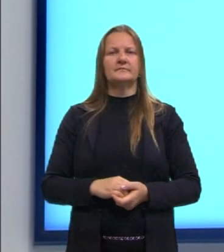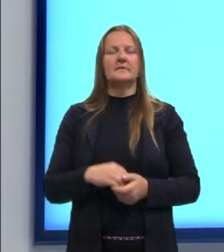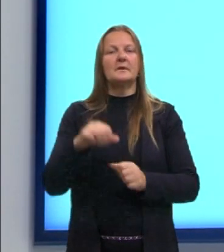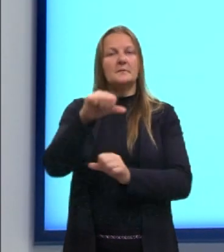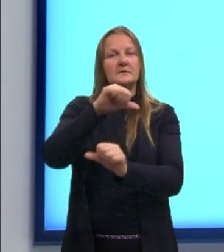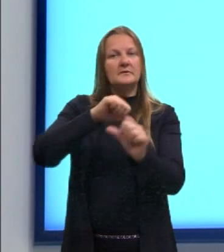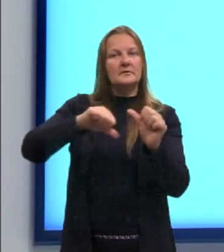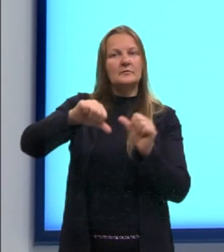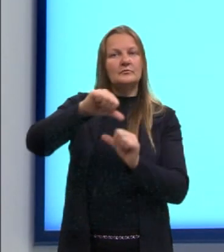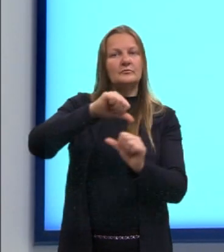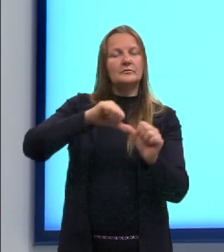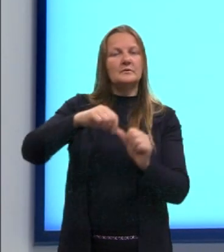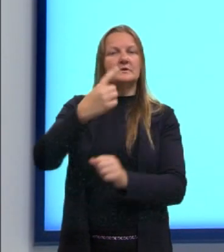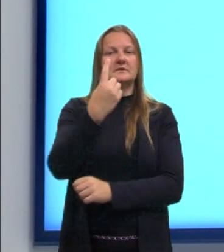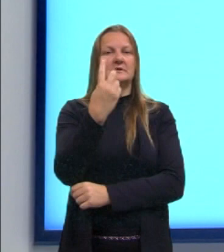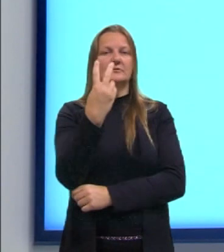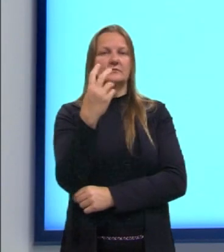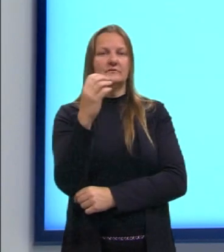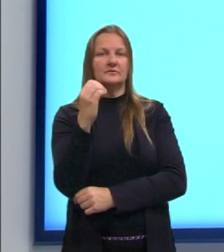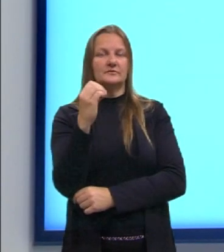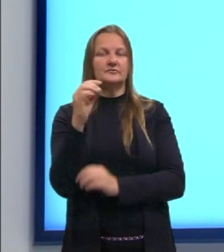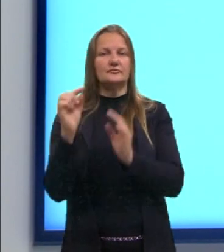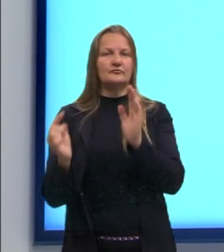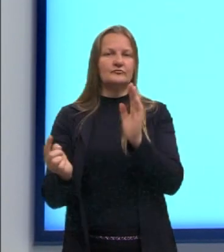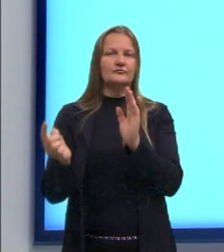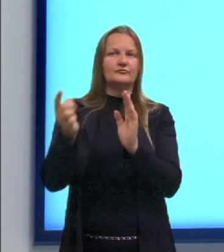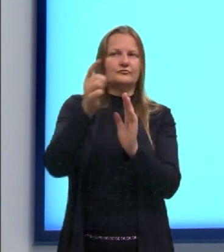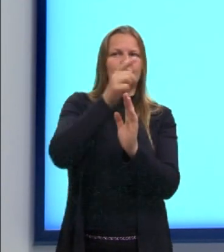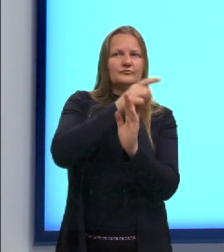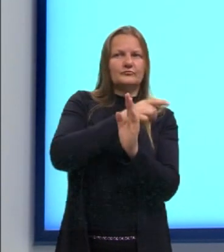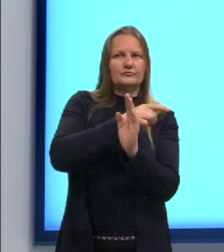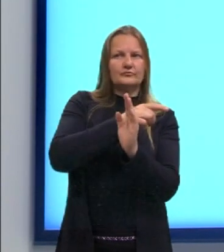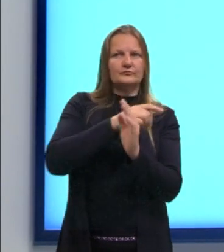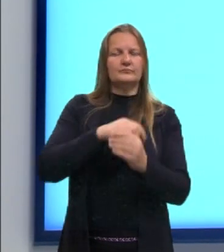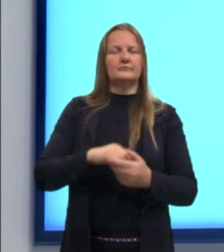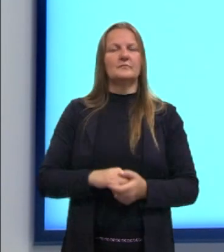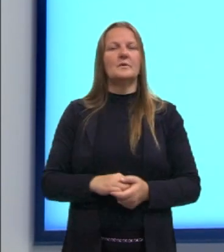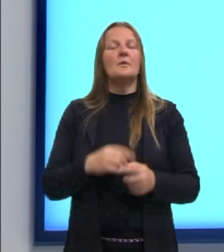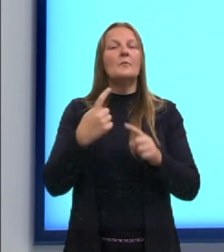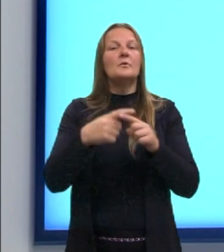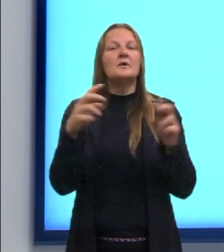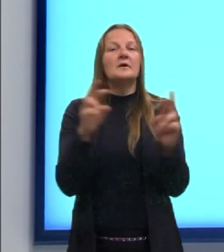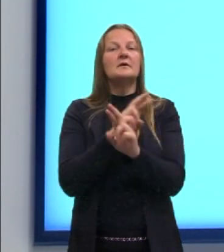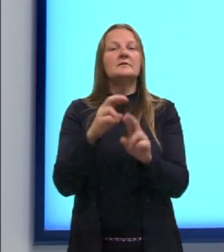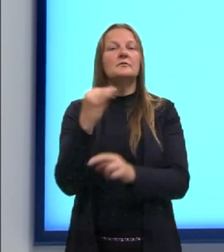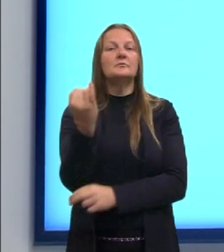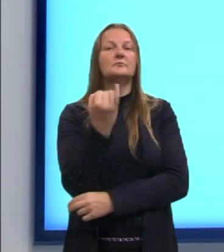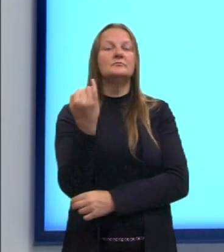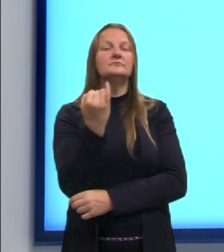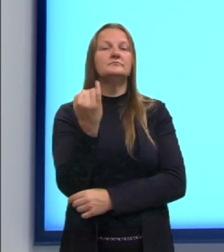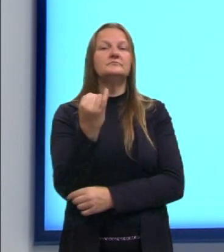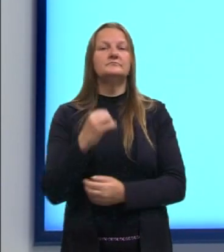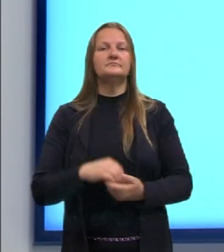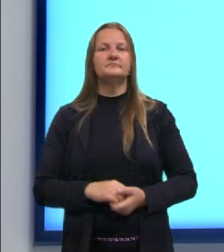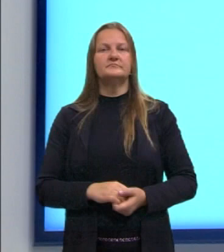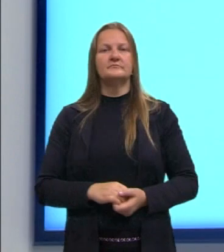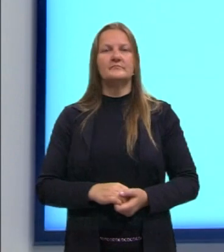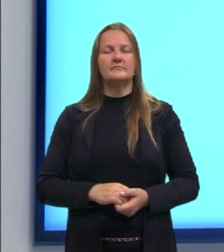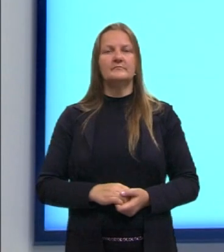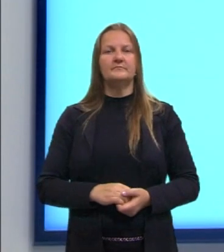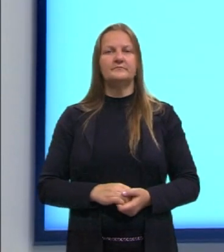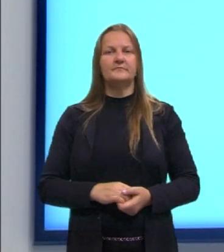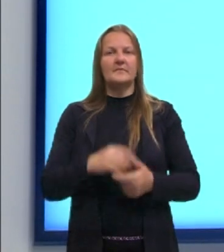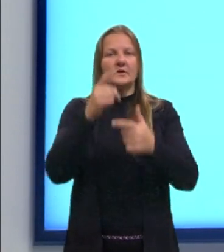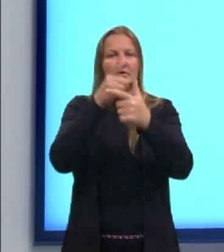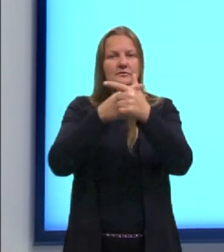andar, então, 120 graus. Essa relação é importante porque se nós não observarmos essa